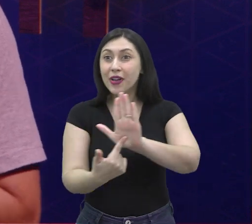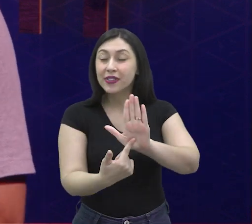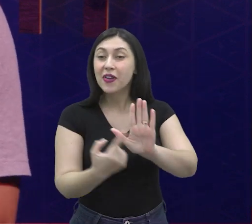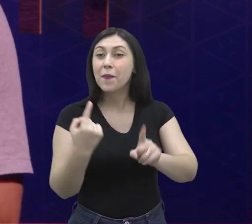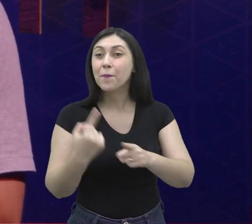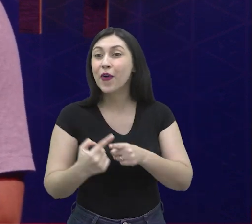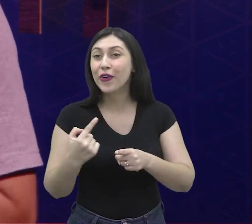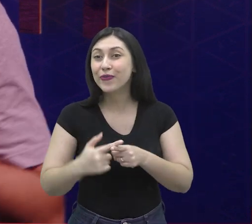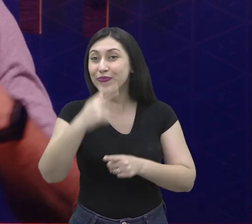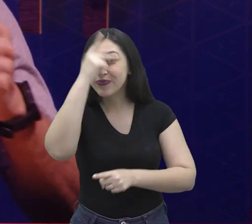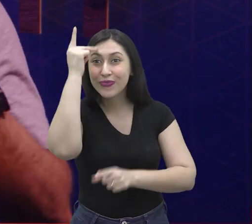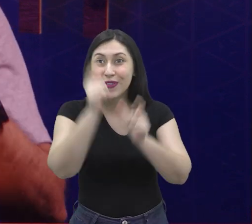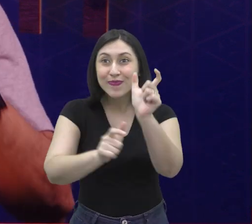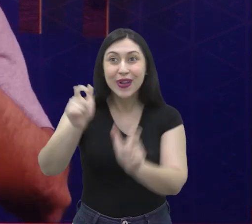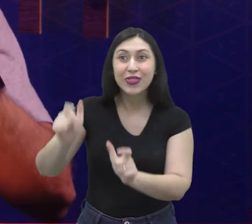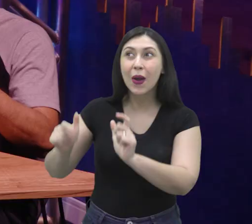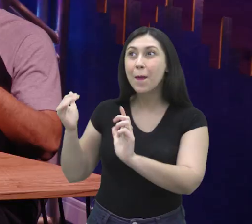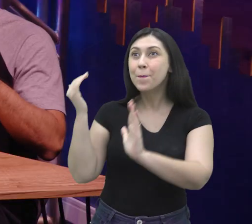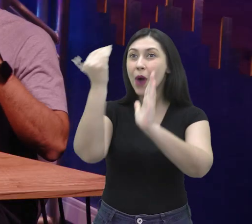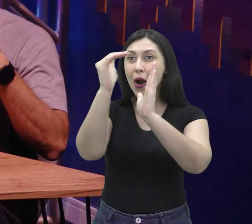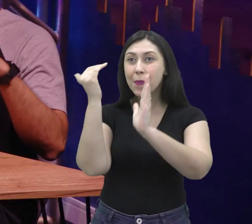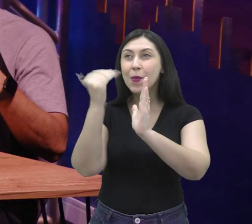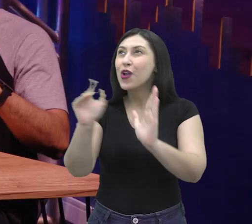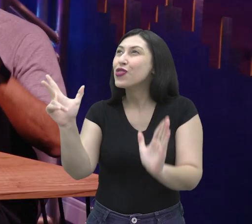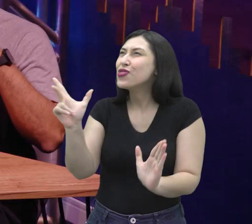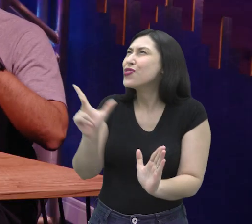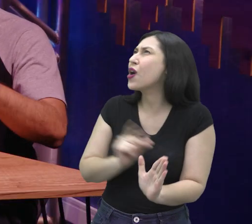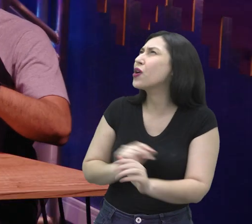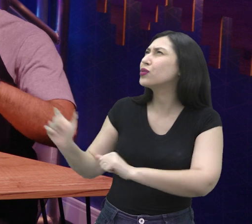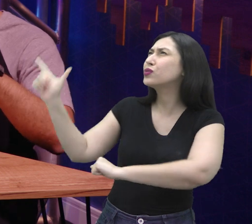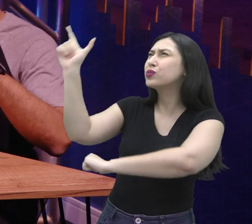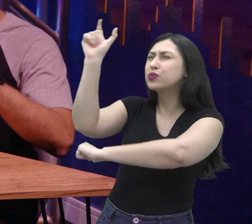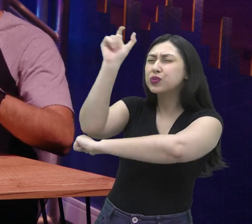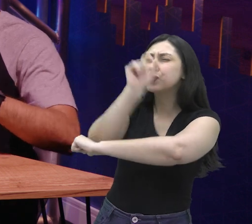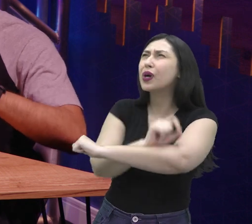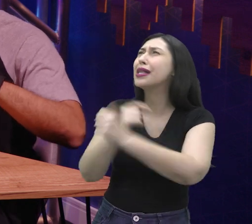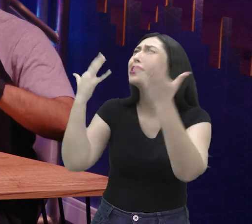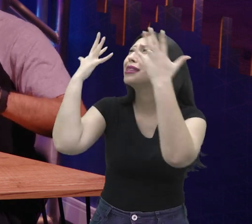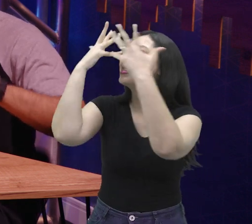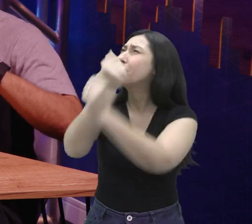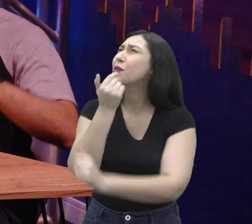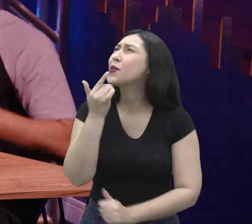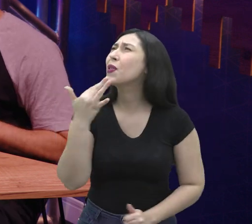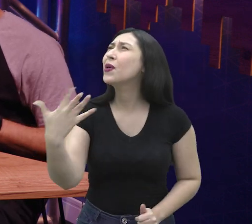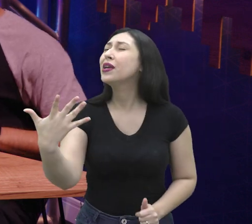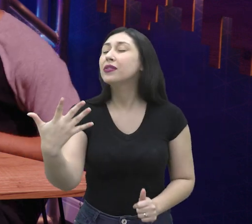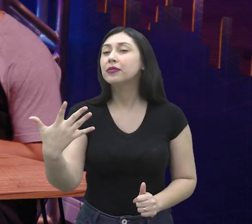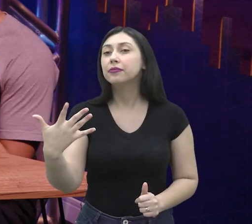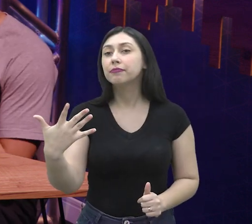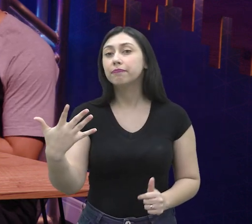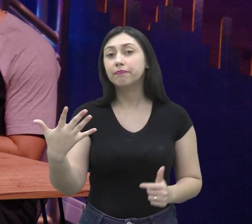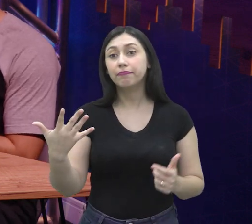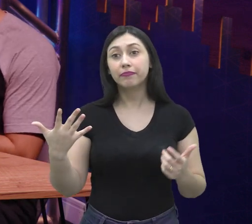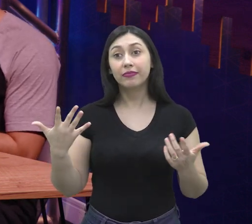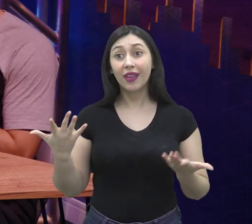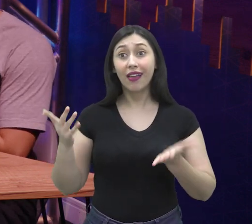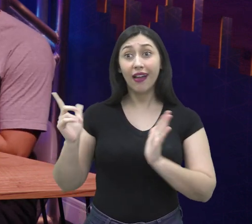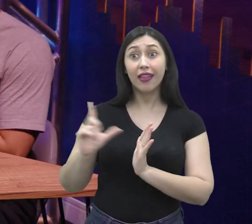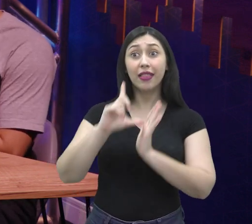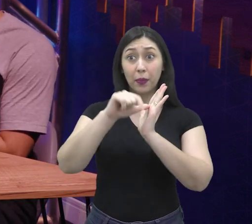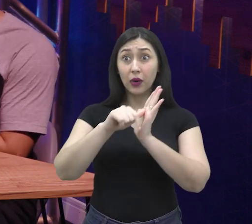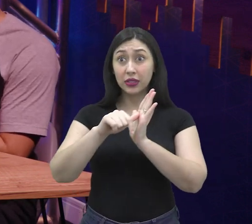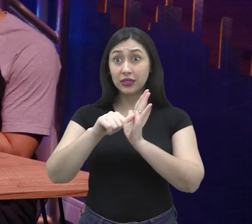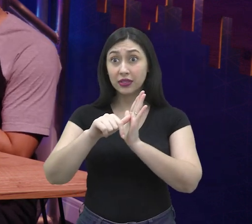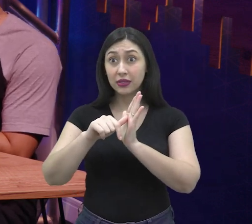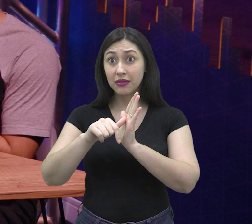as pessoas começaram a postar nas redes sociais, tipo, nossa, que pôr do sol maravilhoso, porque é colorido e tal, não sei o quê. E